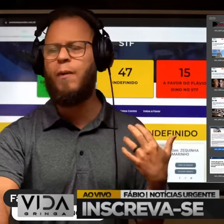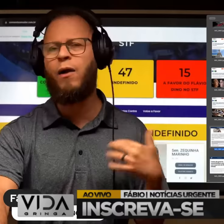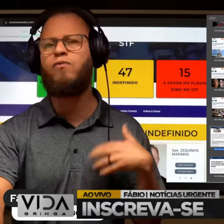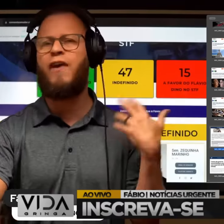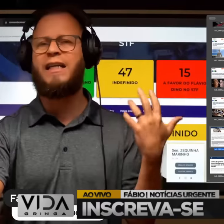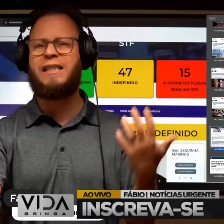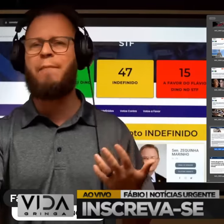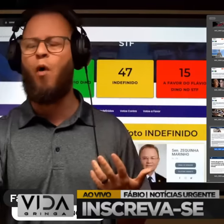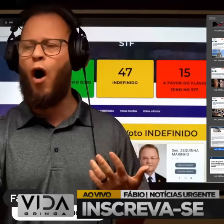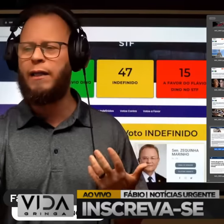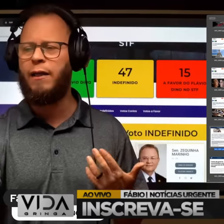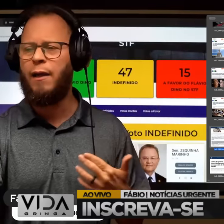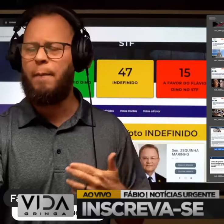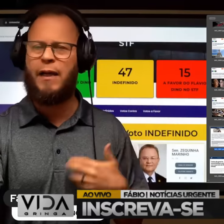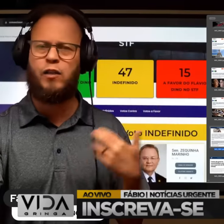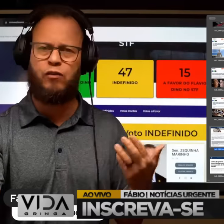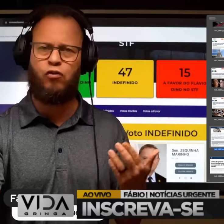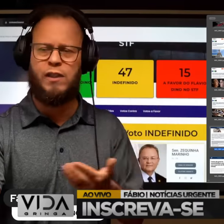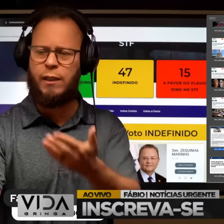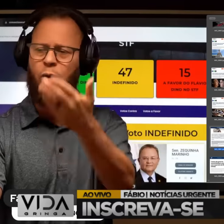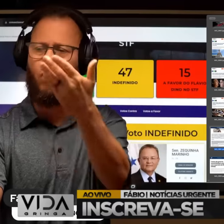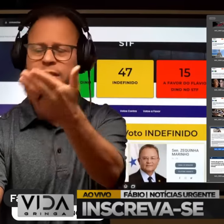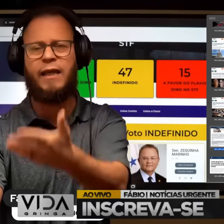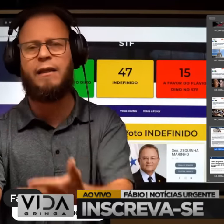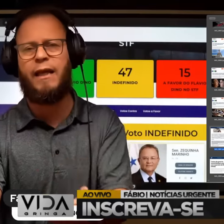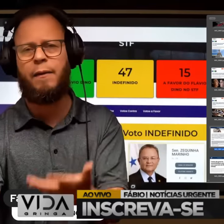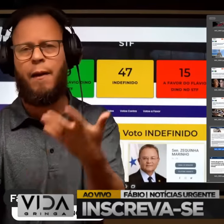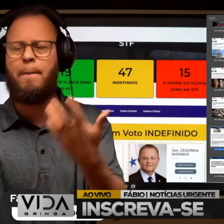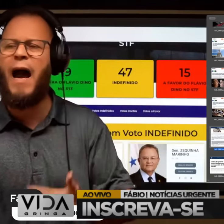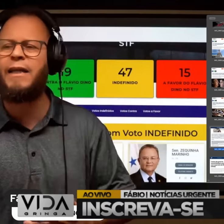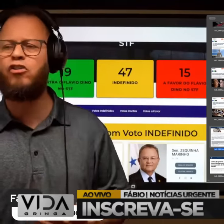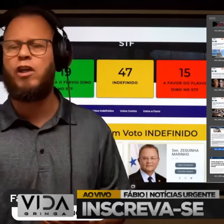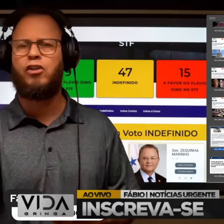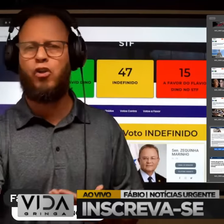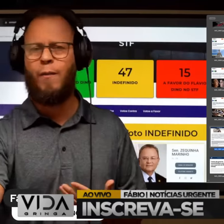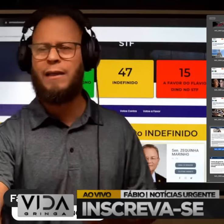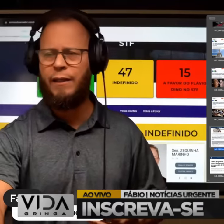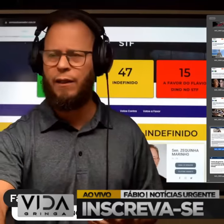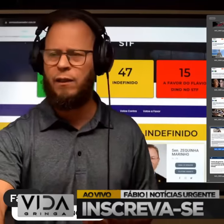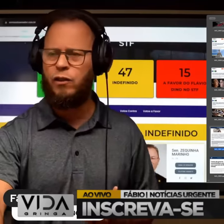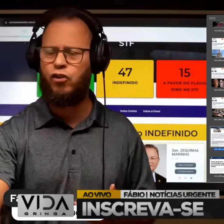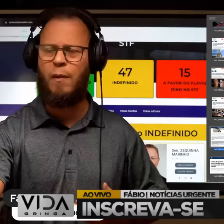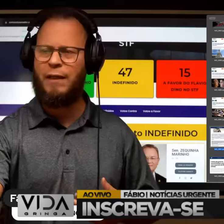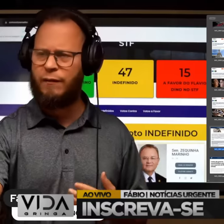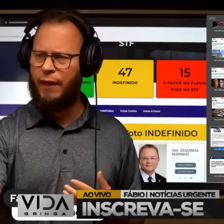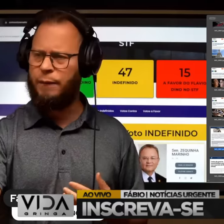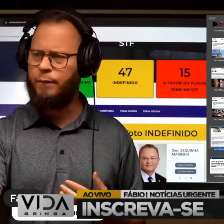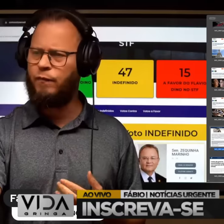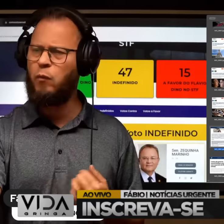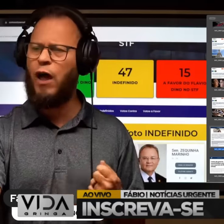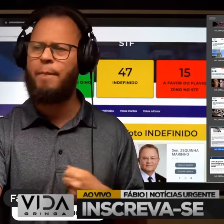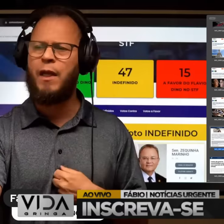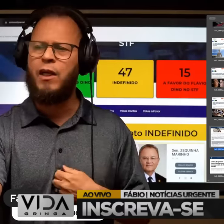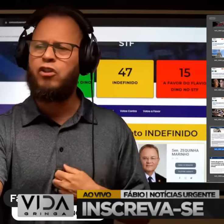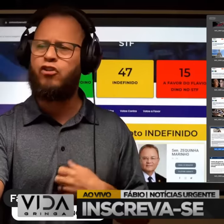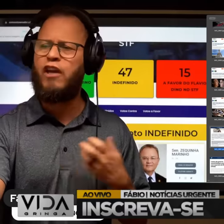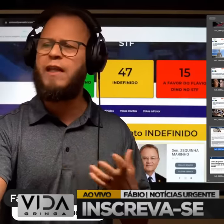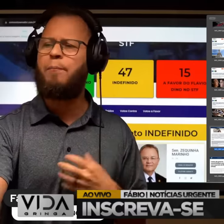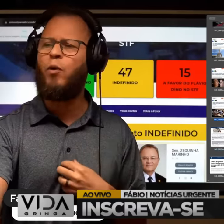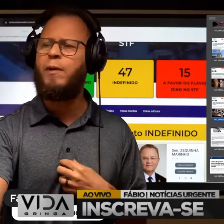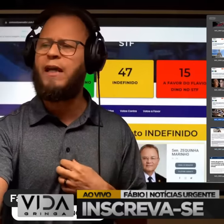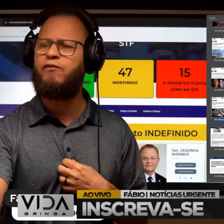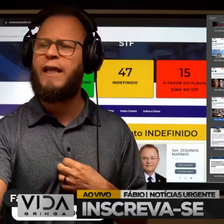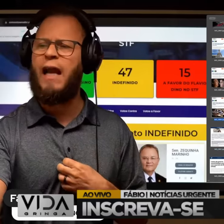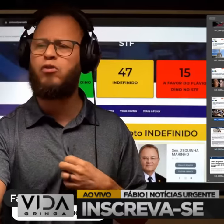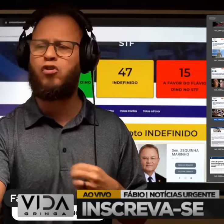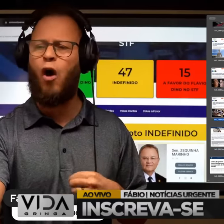uma conversa mole para as pessoas que não conseguem ler mais de uma linha, de uma matéria. Vamos lá. Dívida